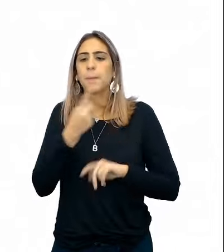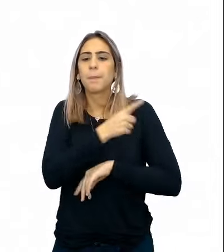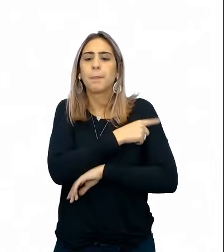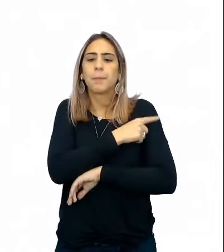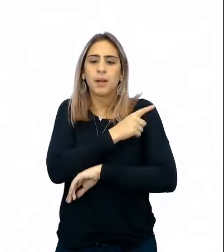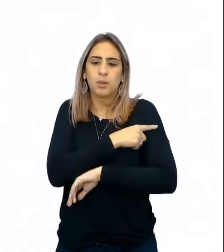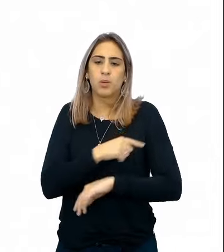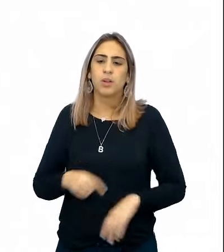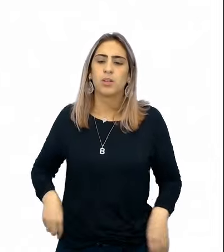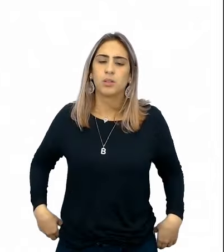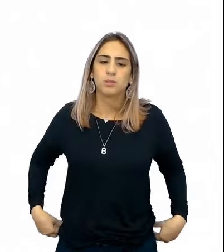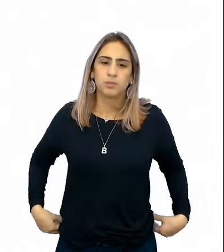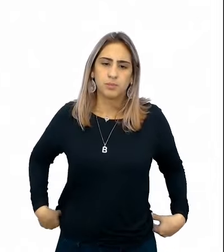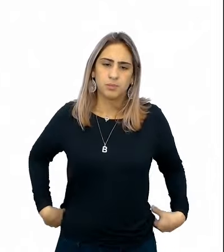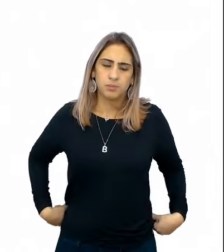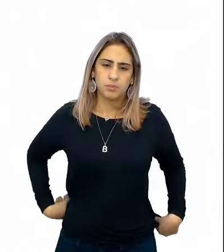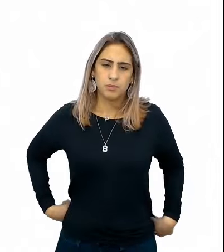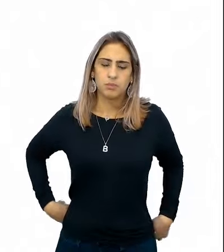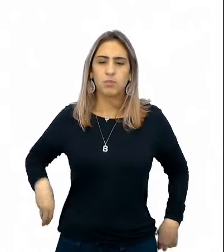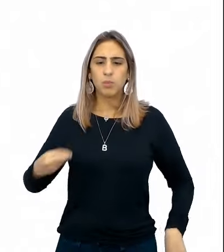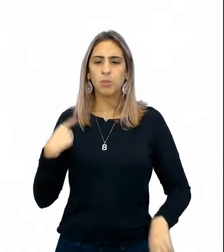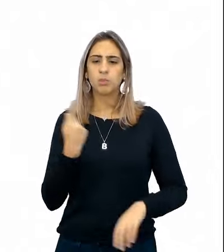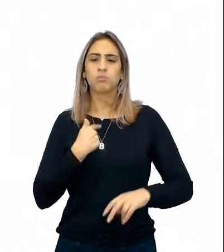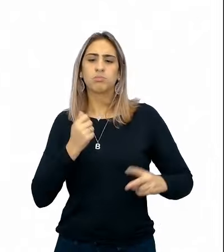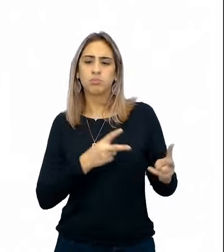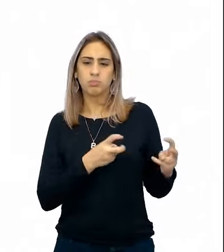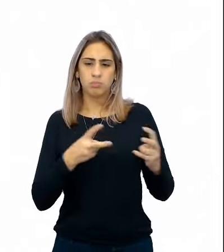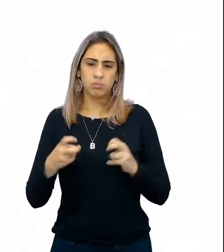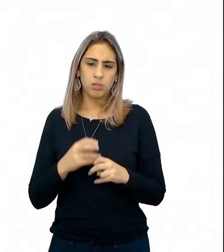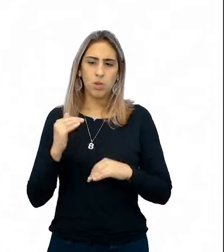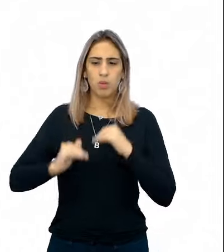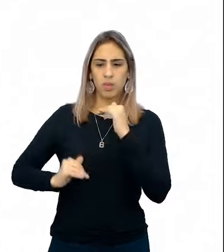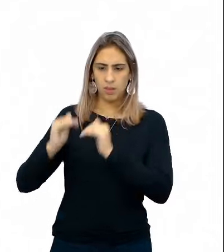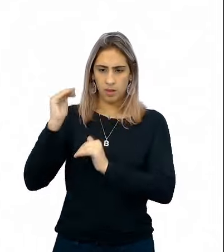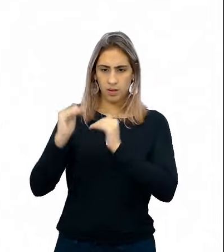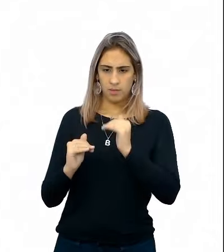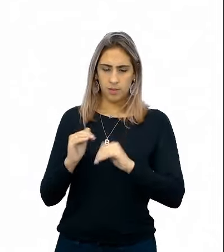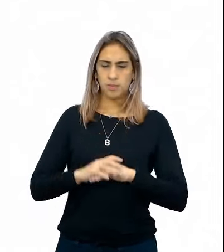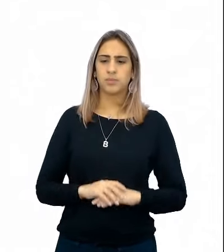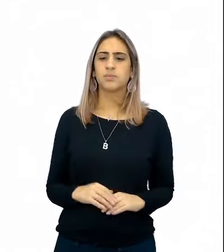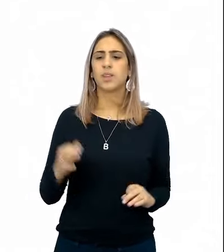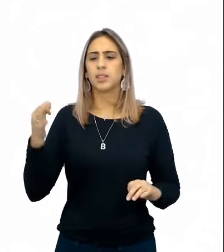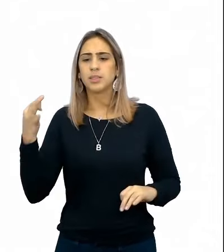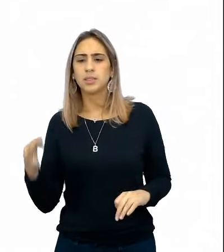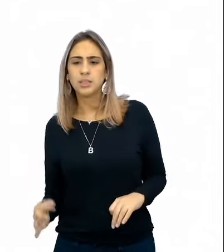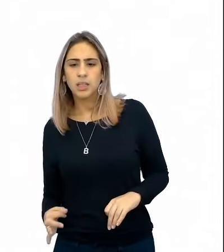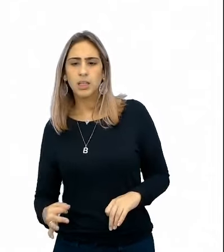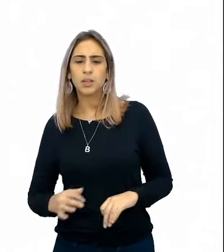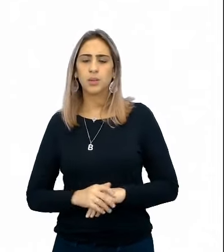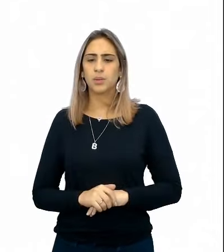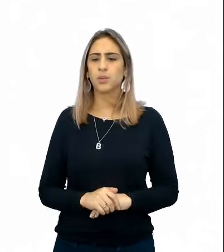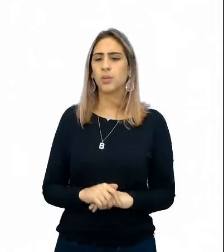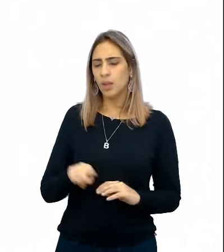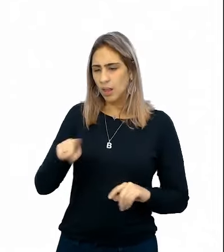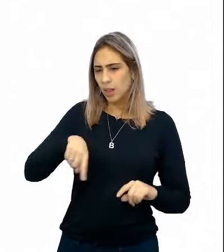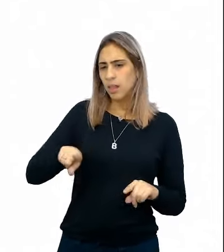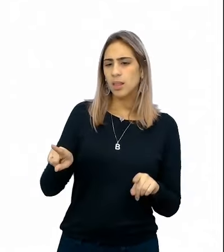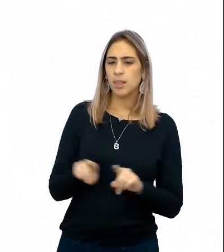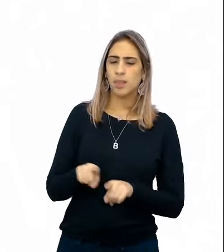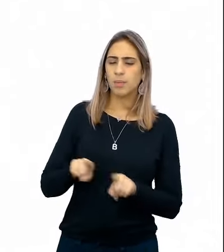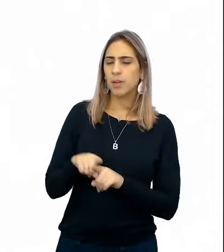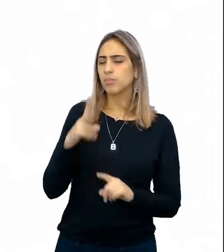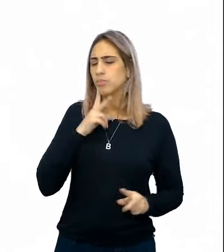ano. Como podemos perceber, olhando para os níveis de acerto, eles também, a